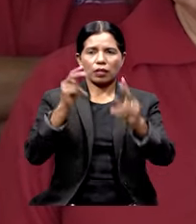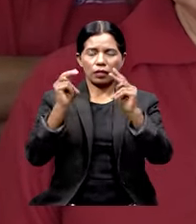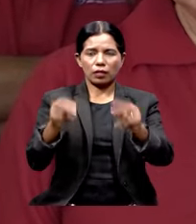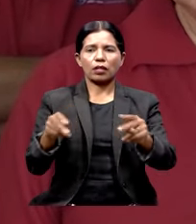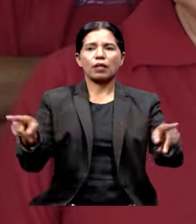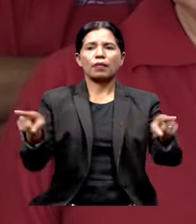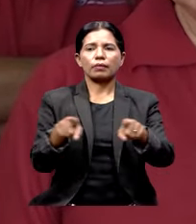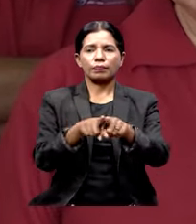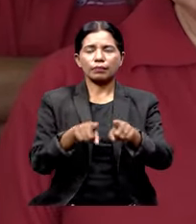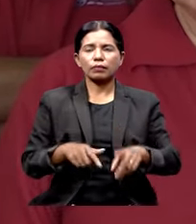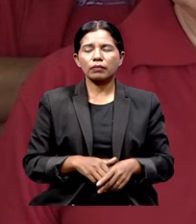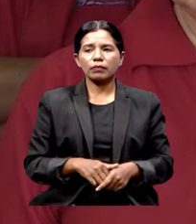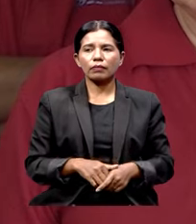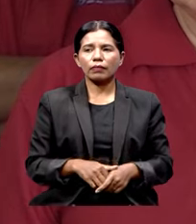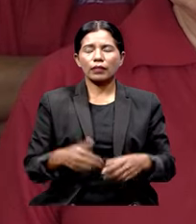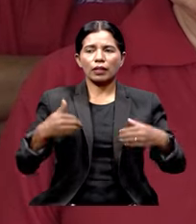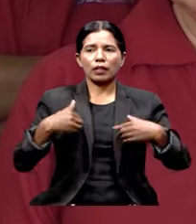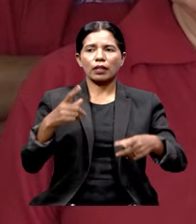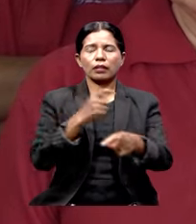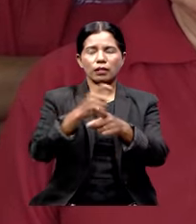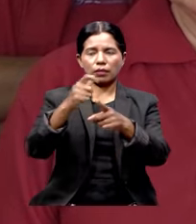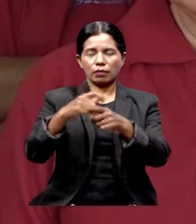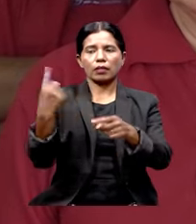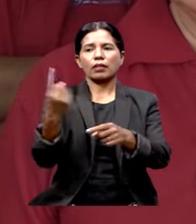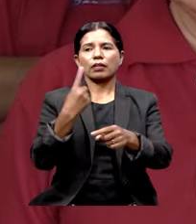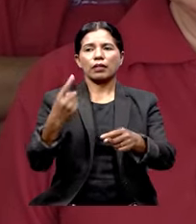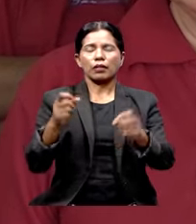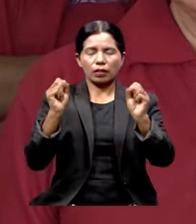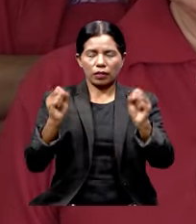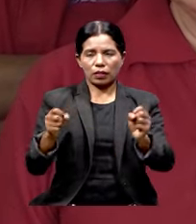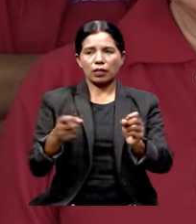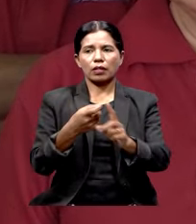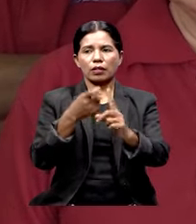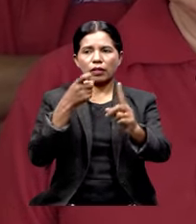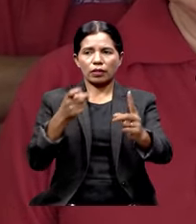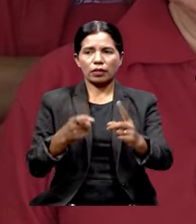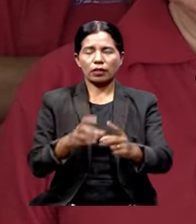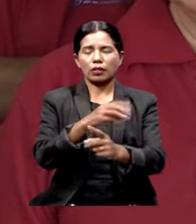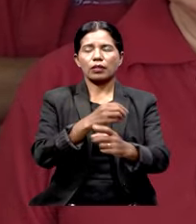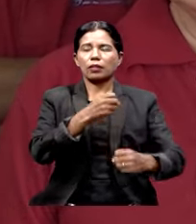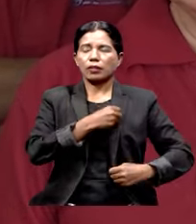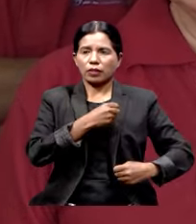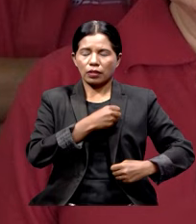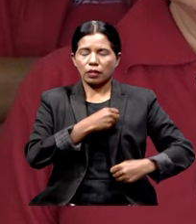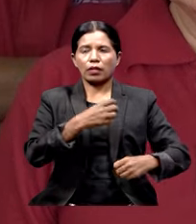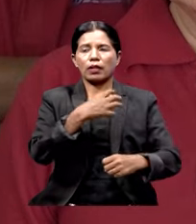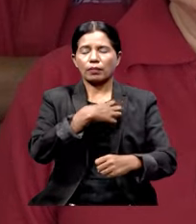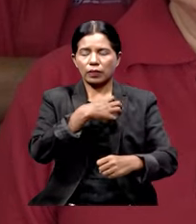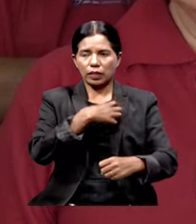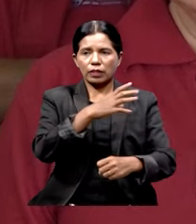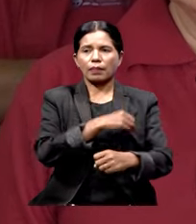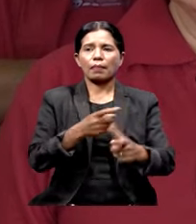nessa, ir treinamento ela dei, tem que ir a participação você militar, FTTL, tem que ir a participação